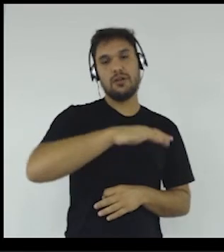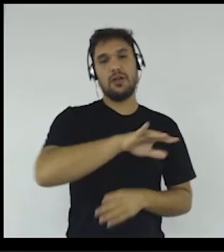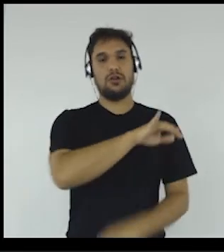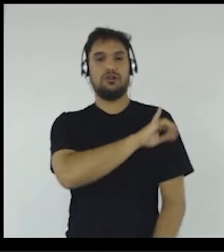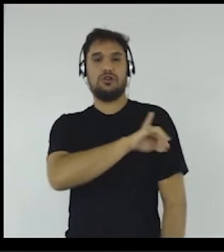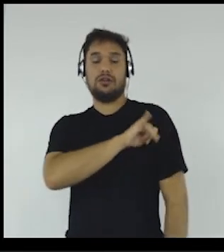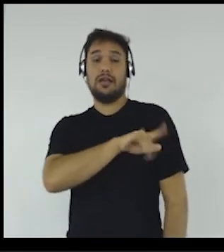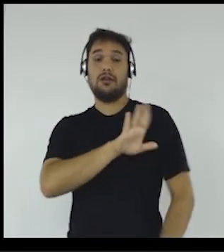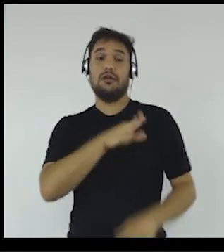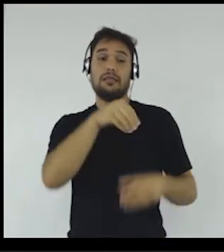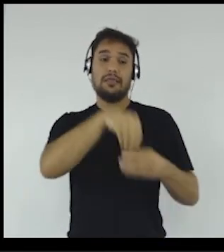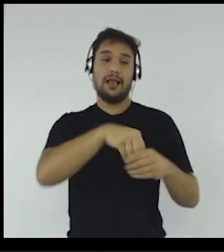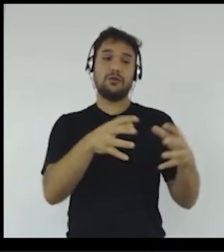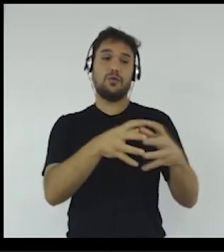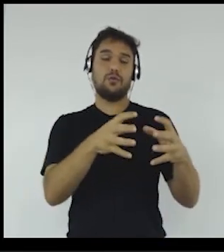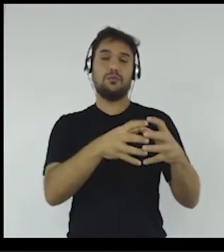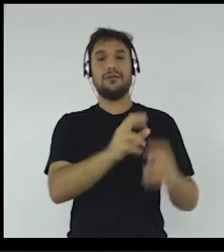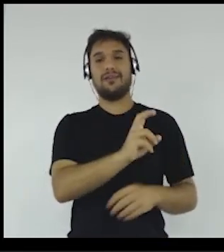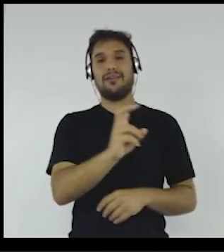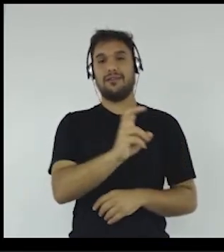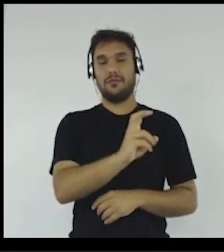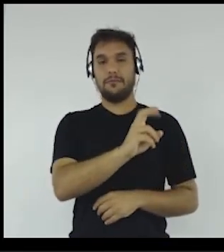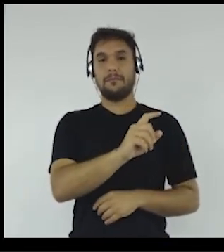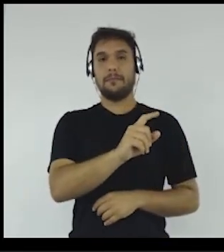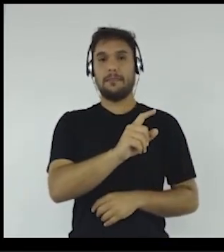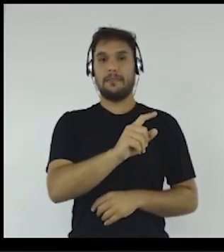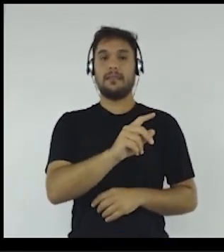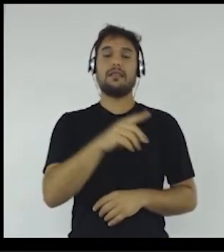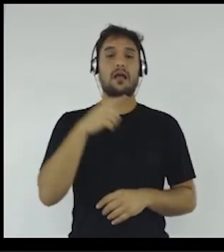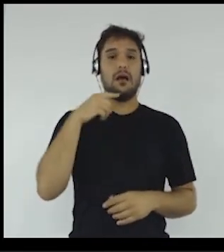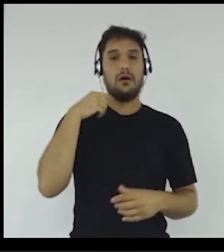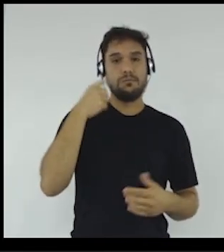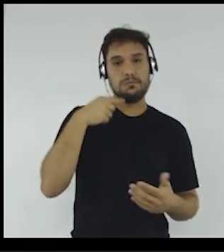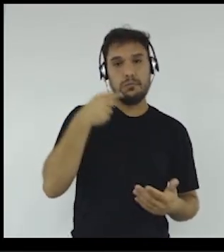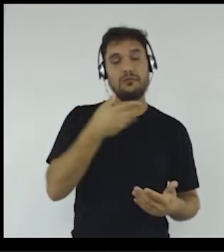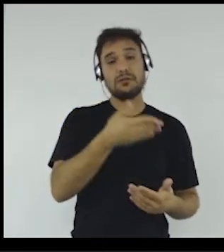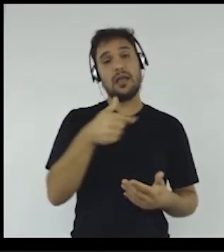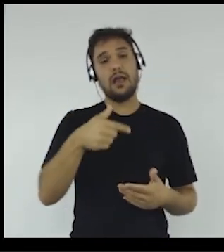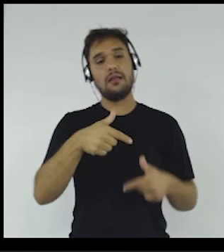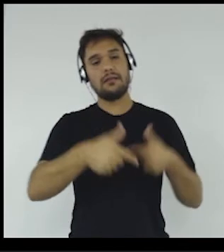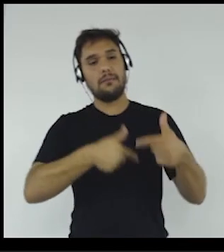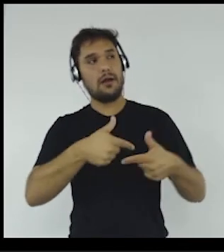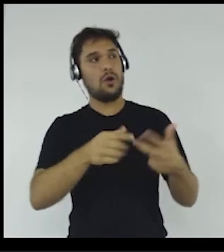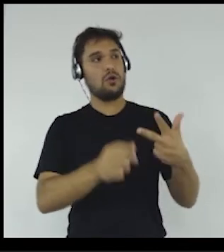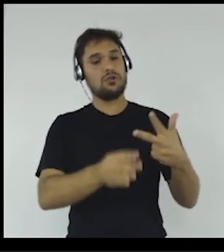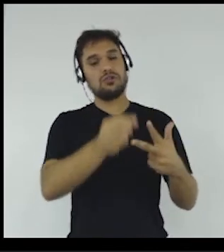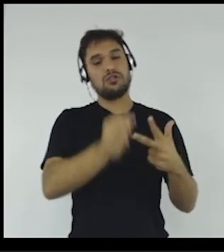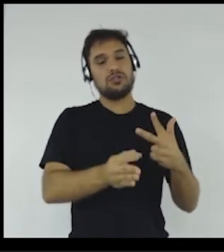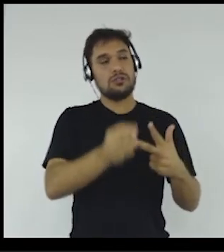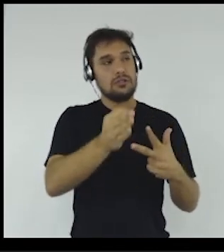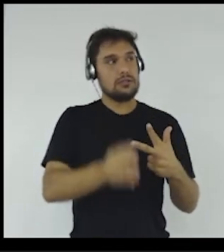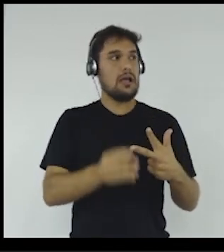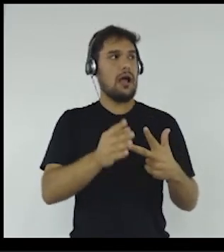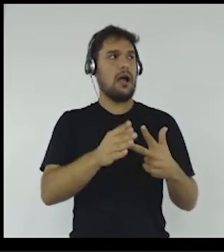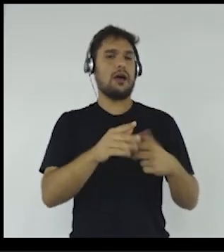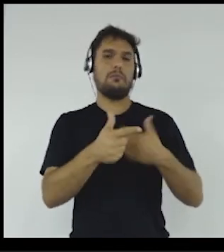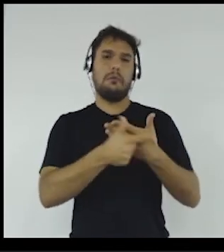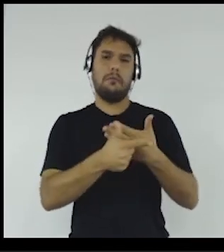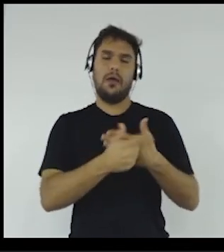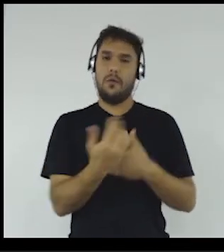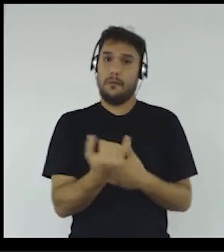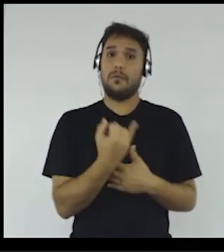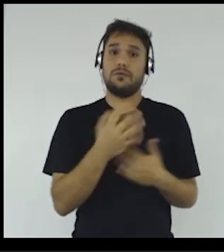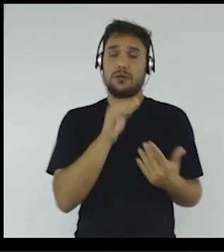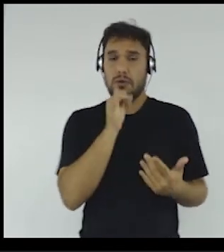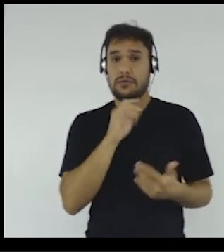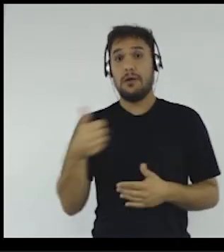o 5º Constitucional da Advocacia. Exerceu no Poder Judiciário as funções de relevância, como, por exemplo,